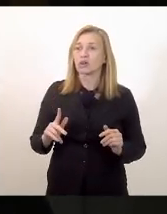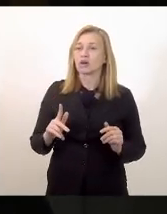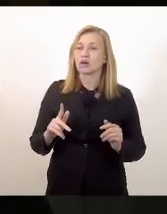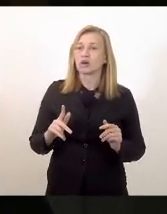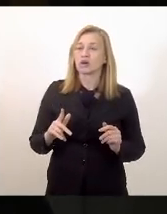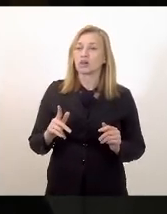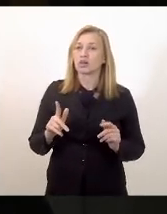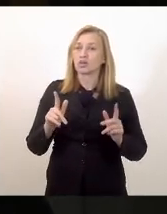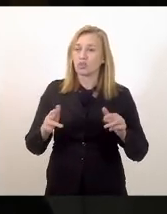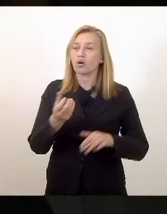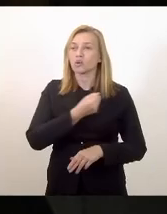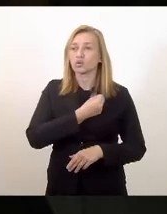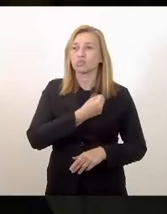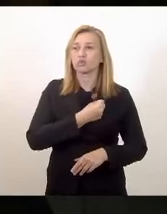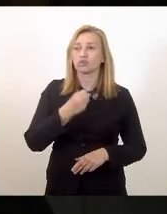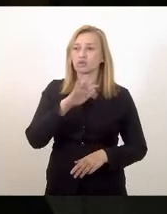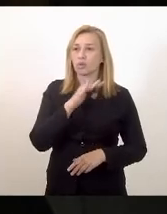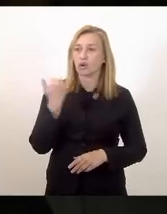de mortalidade,